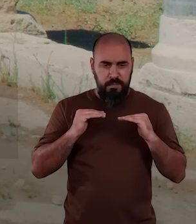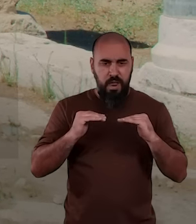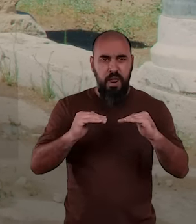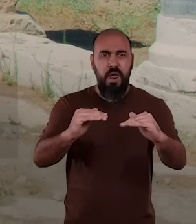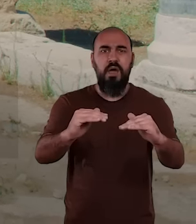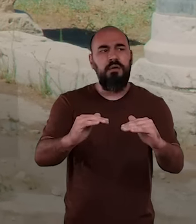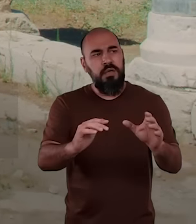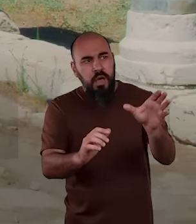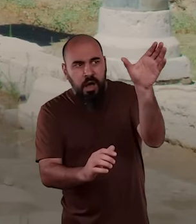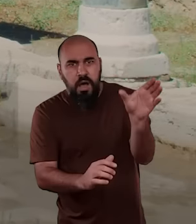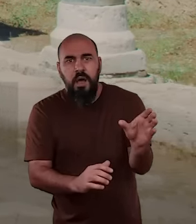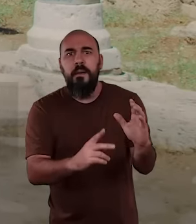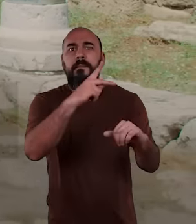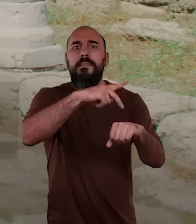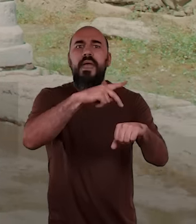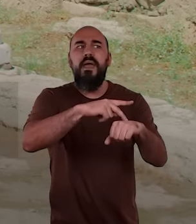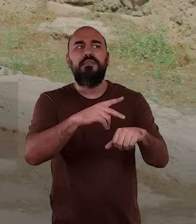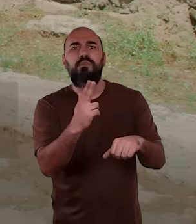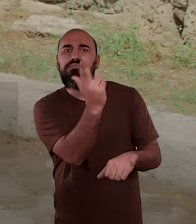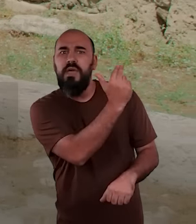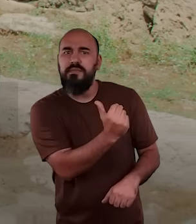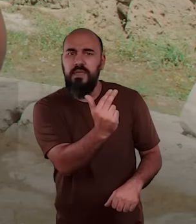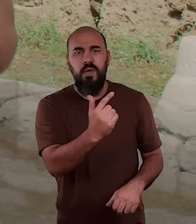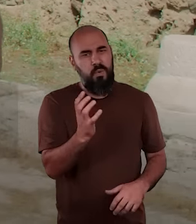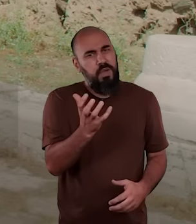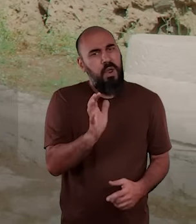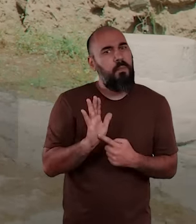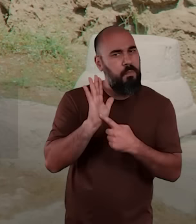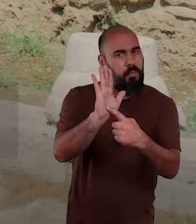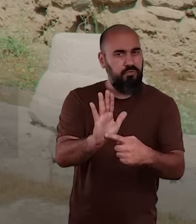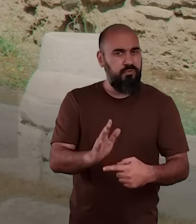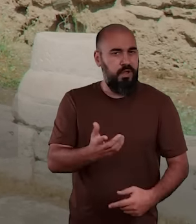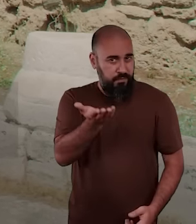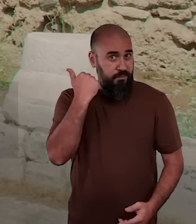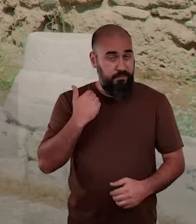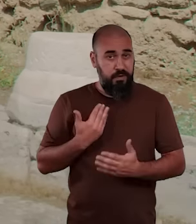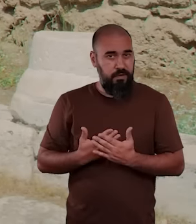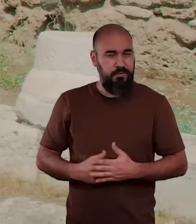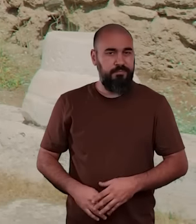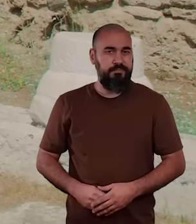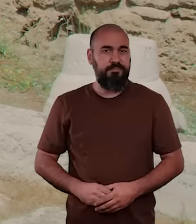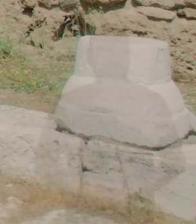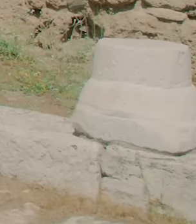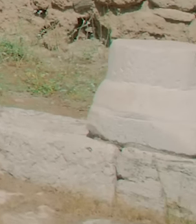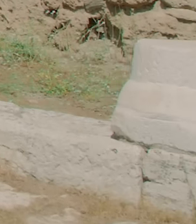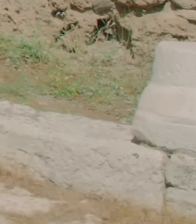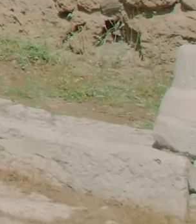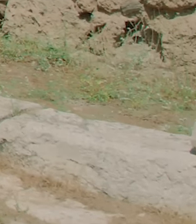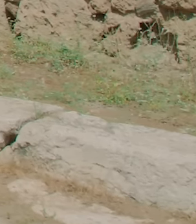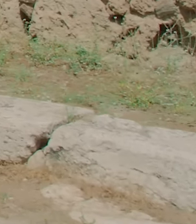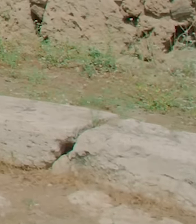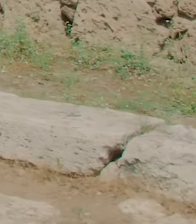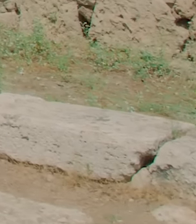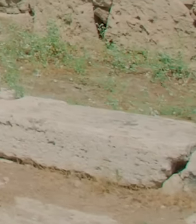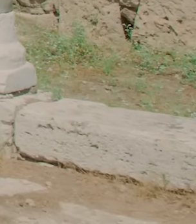um desenho que também é formidável para ilustrar o contexto bíblico. Vem comigo que eu vou mostrar para vocês.